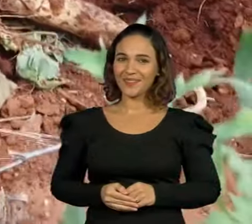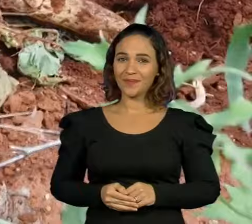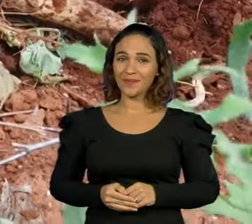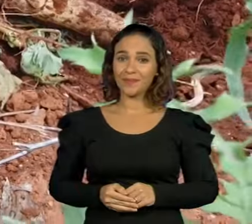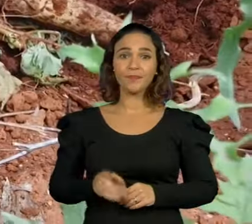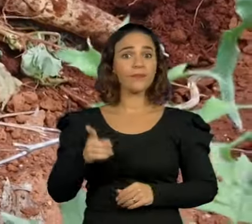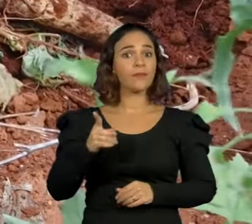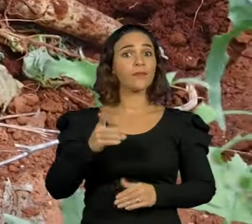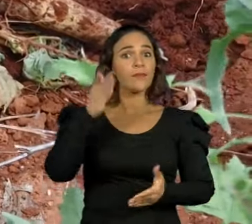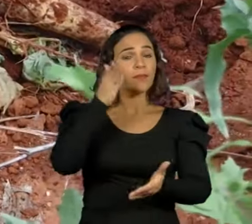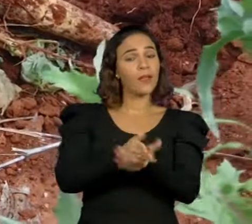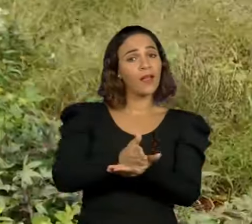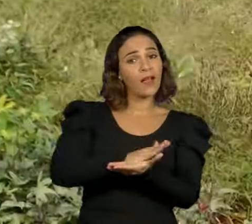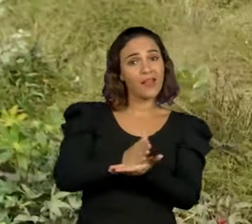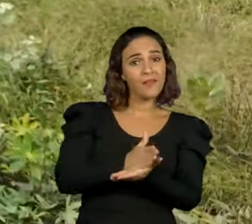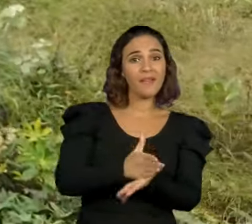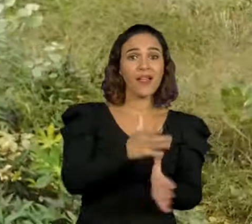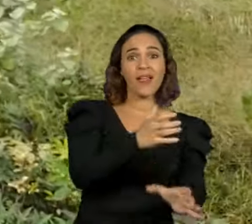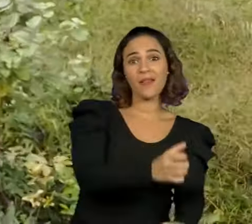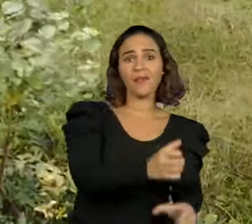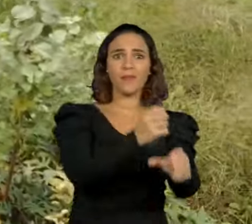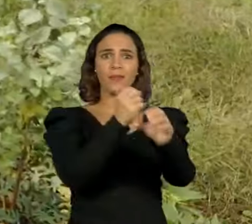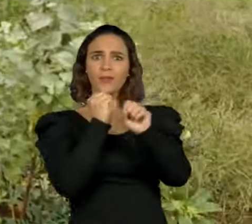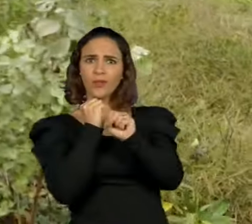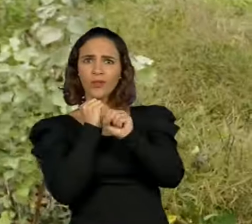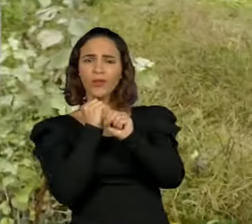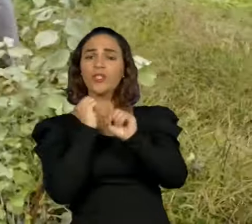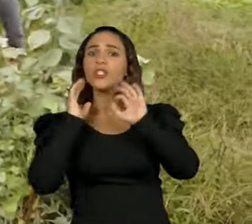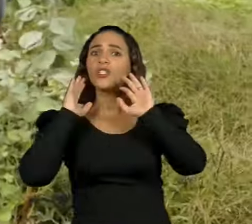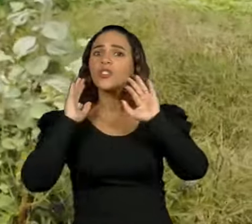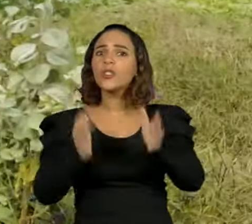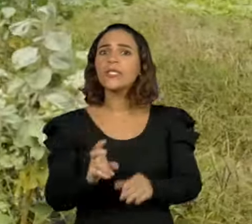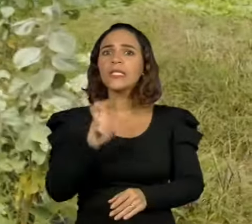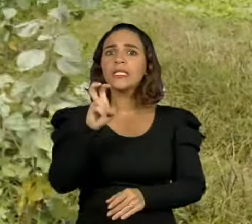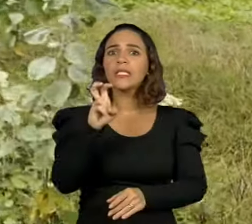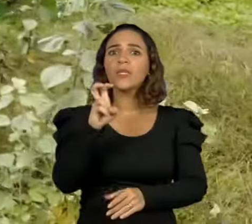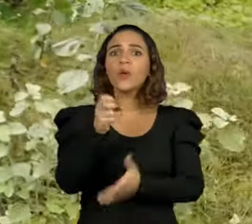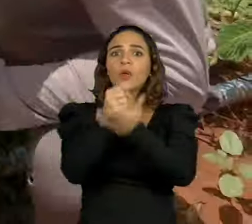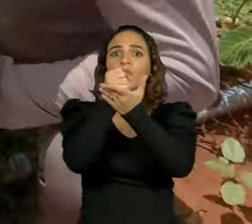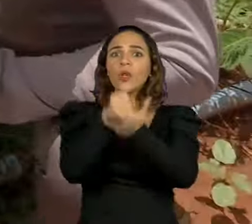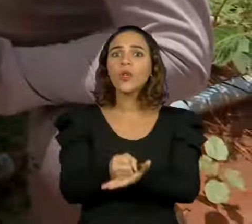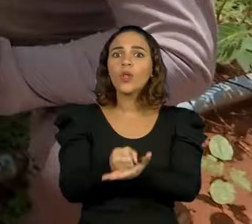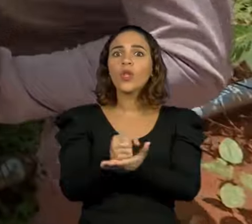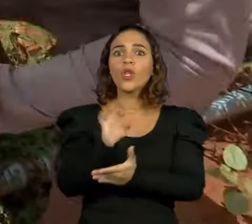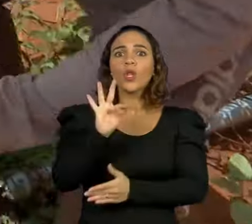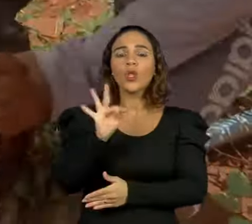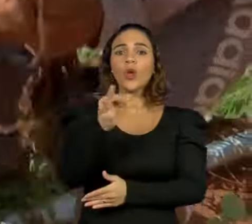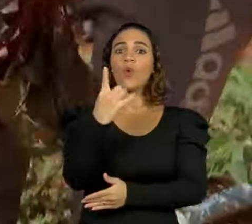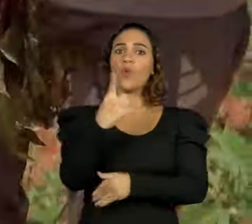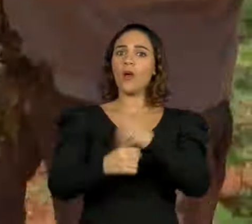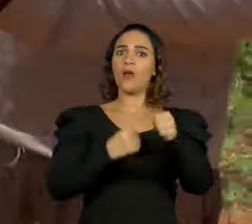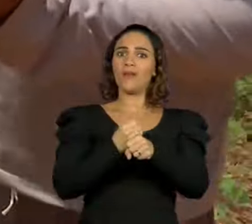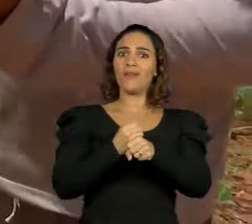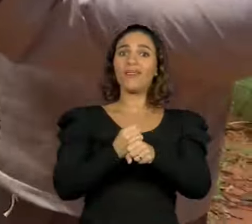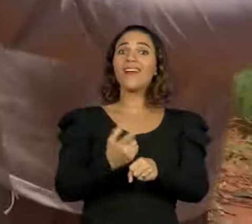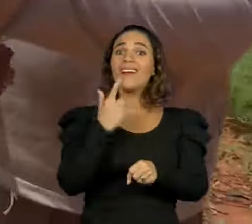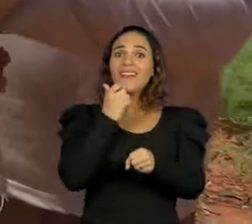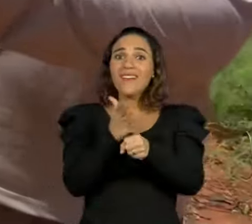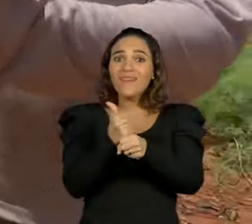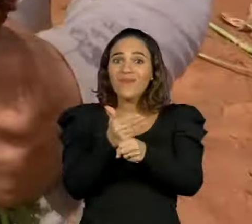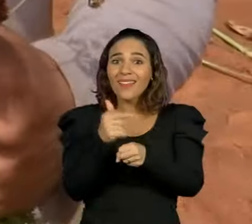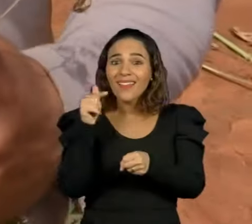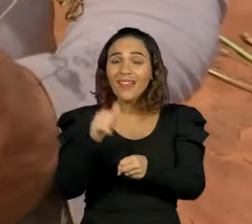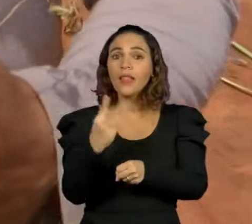De aipim ou mandioca, o Marcelo produziu aqui 5 toneladas num ano. De beterraba, foram 3